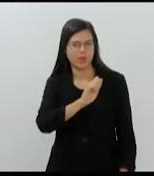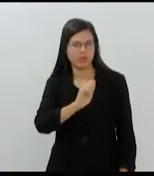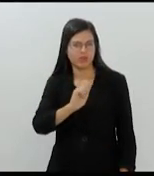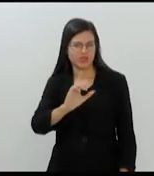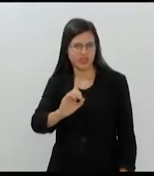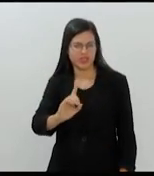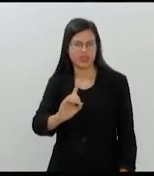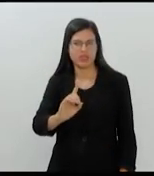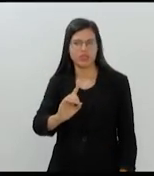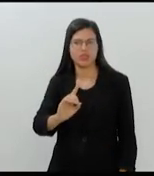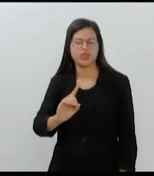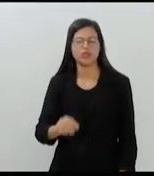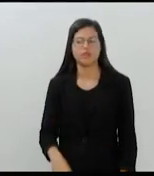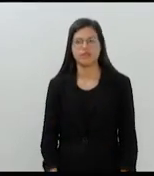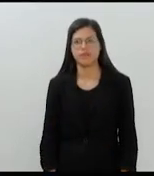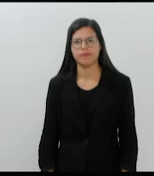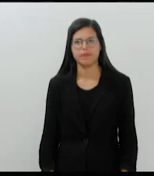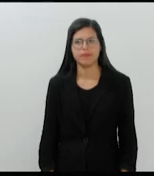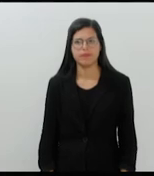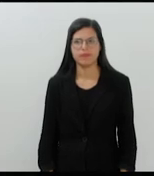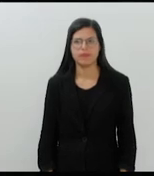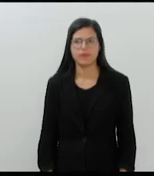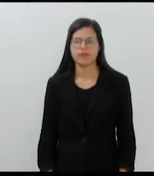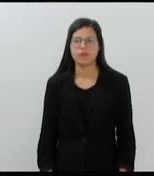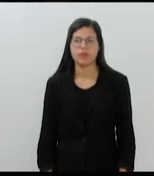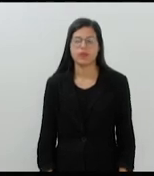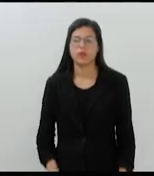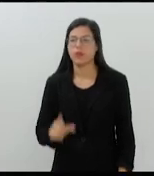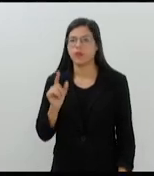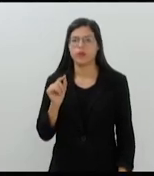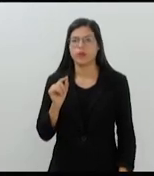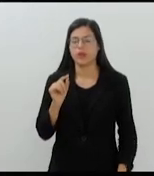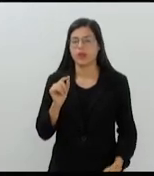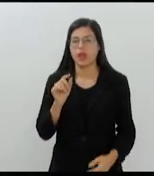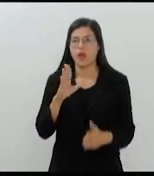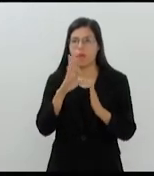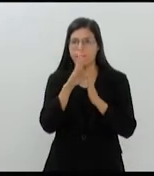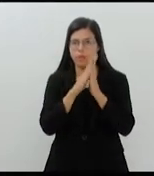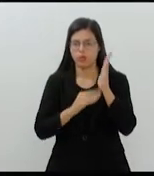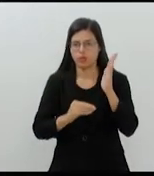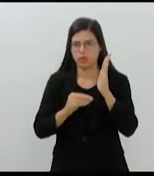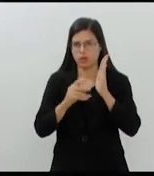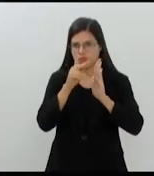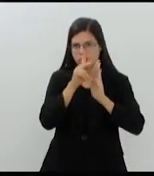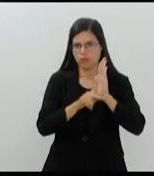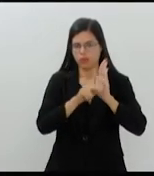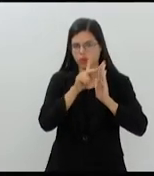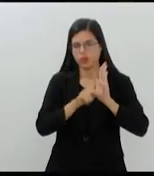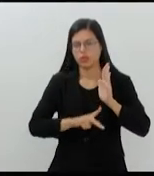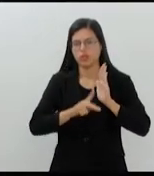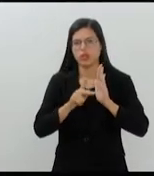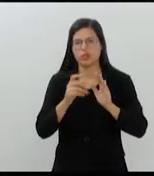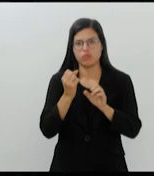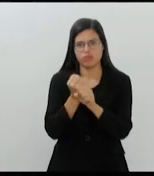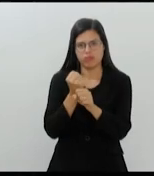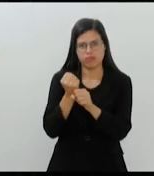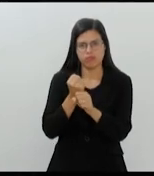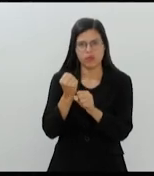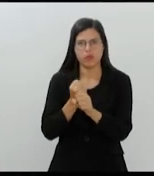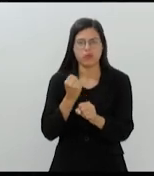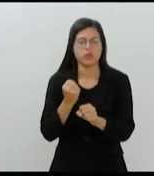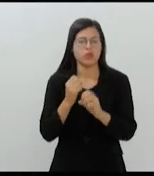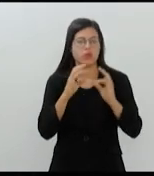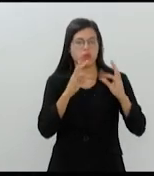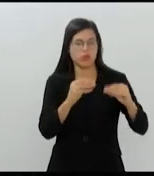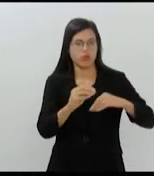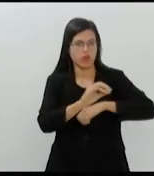Modeling, que evidentemente trata da modelagem de projeto de construção em toda a